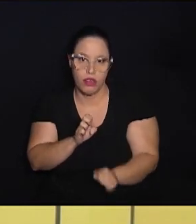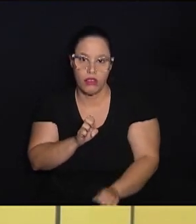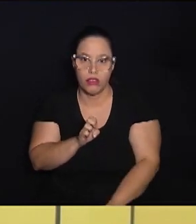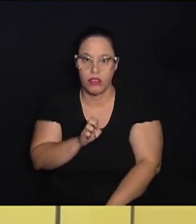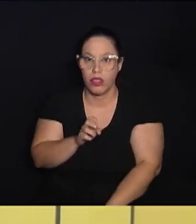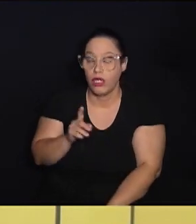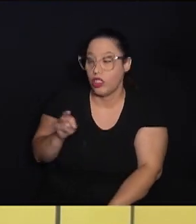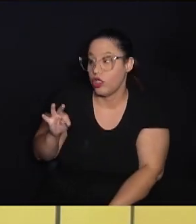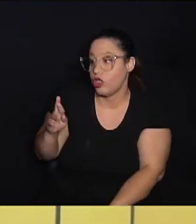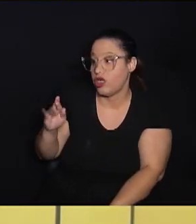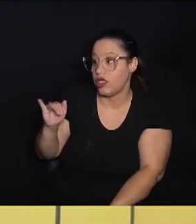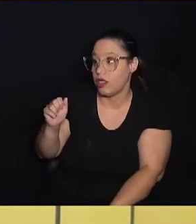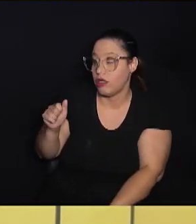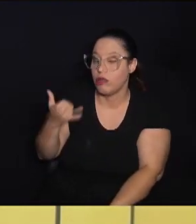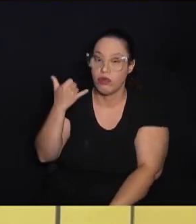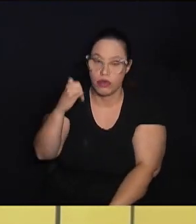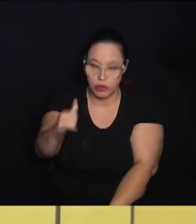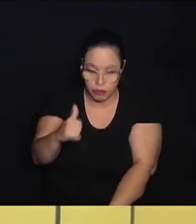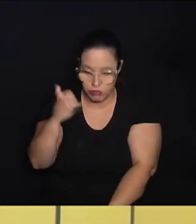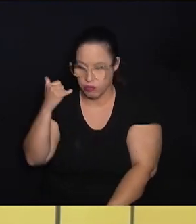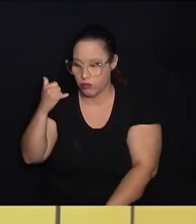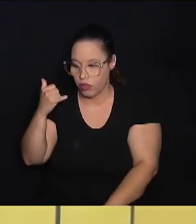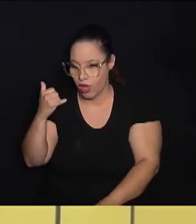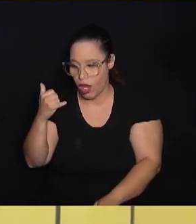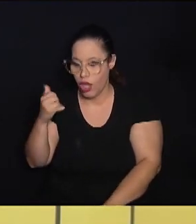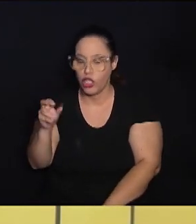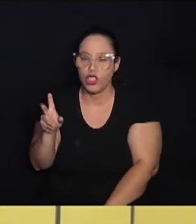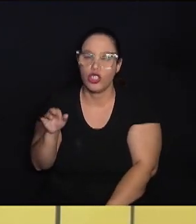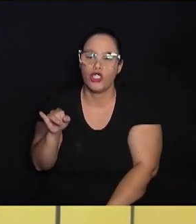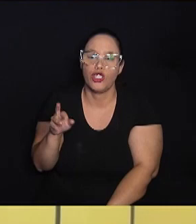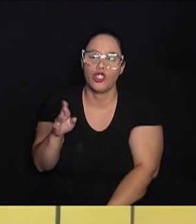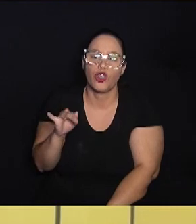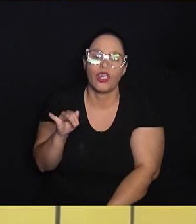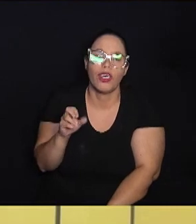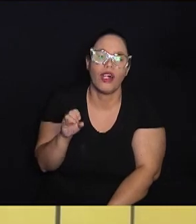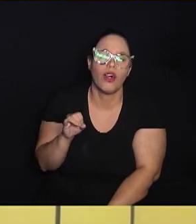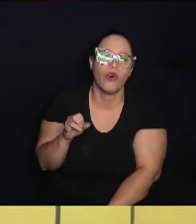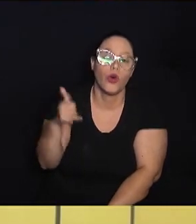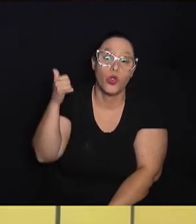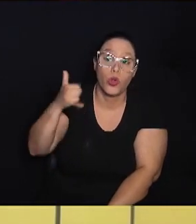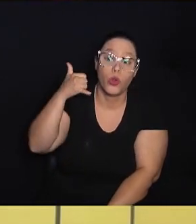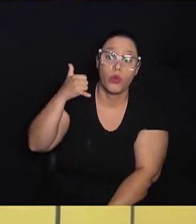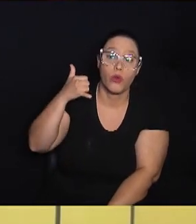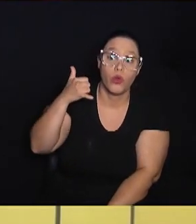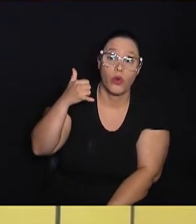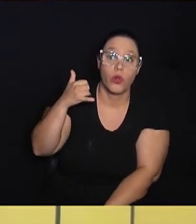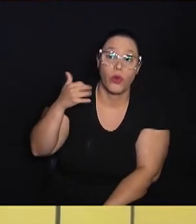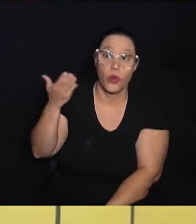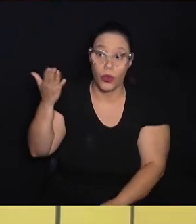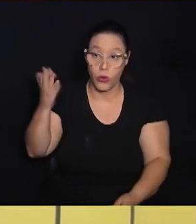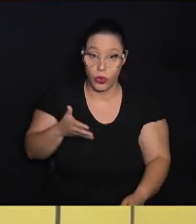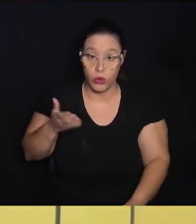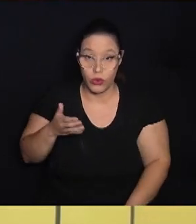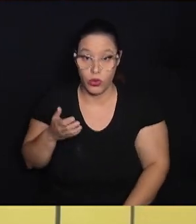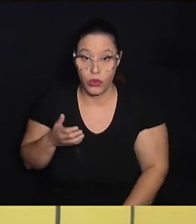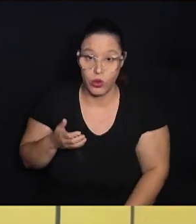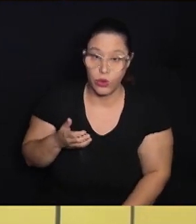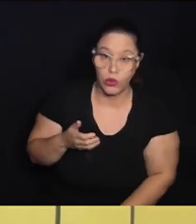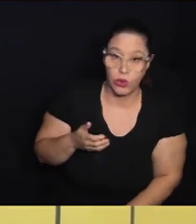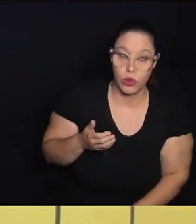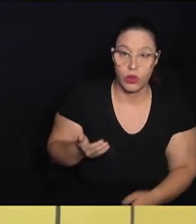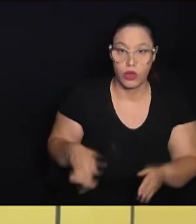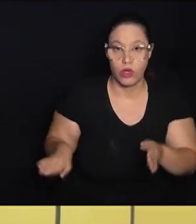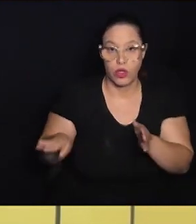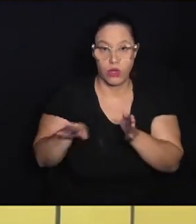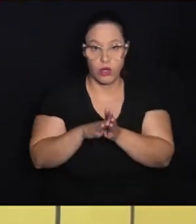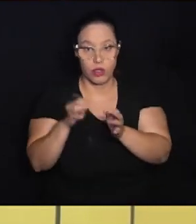aparece lá um celular que era um tijolão antes não tinha nemum celular era só o telefone aí as últimas tigas que eu fiz tem um quando quando a gente retornou